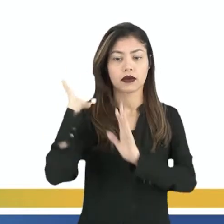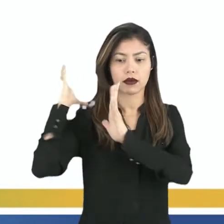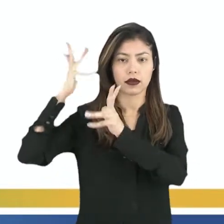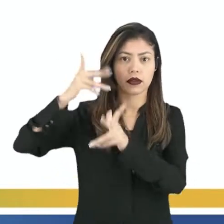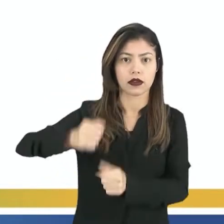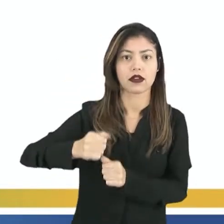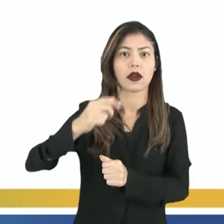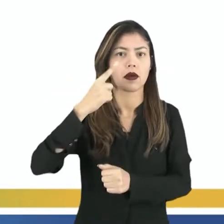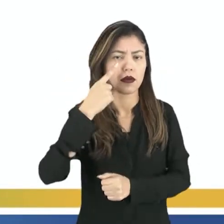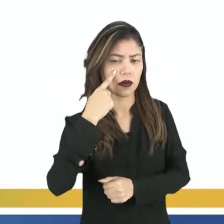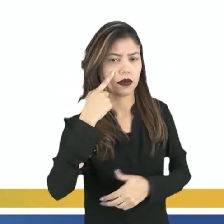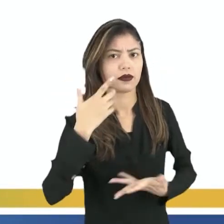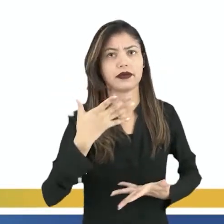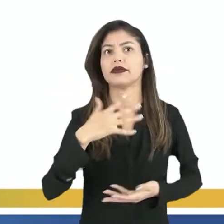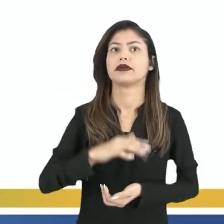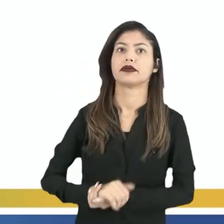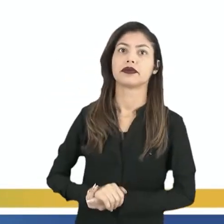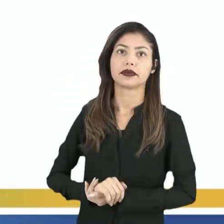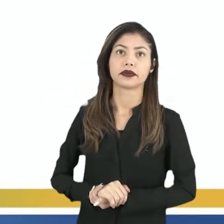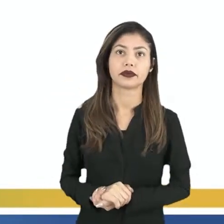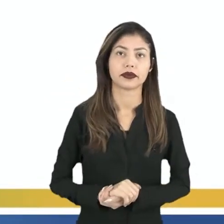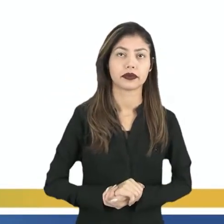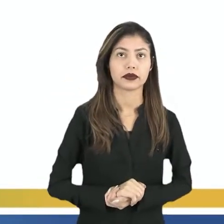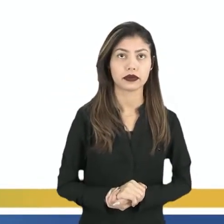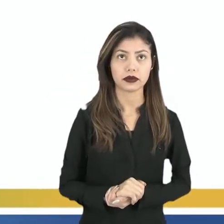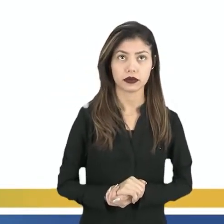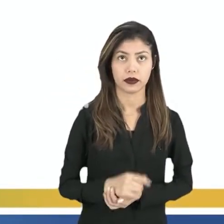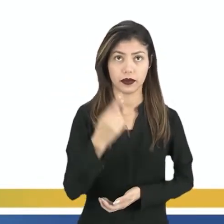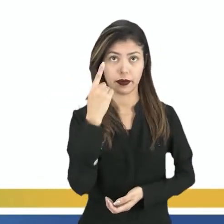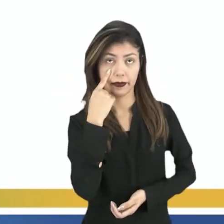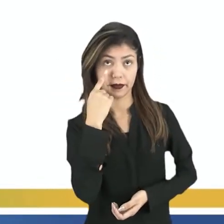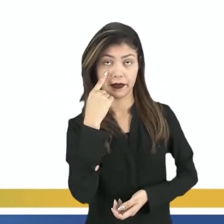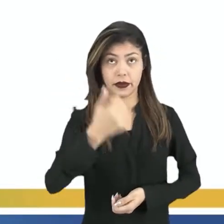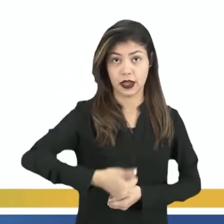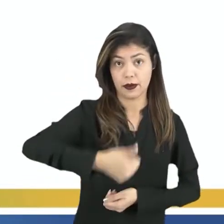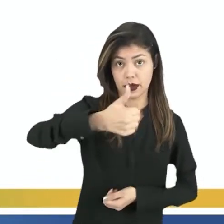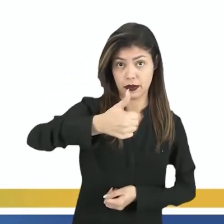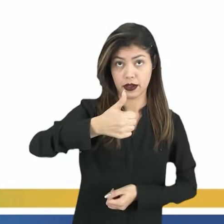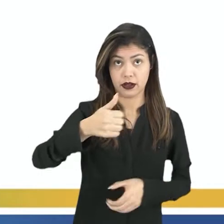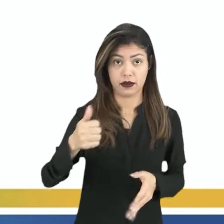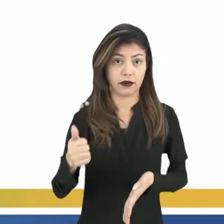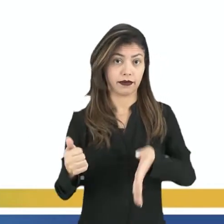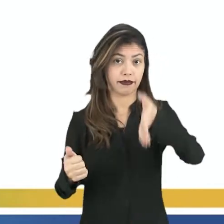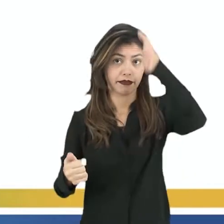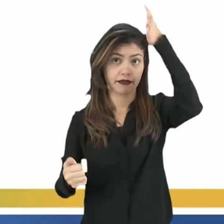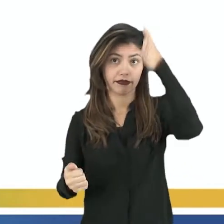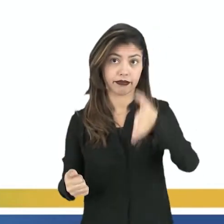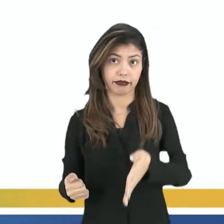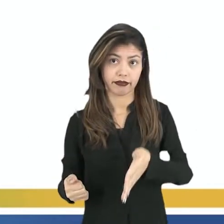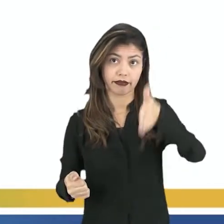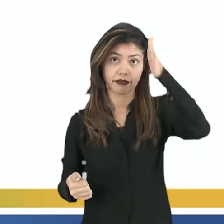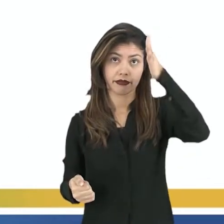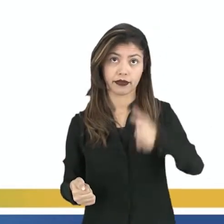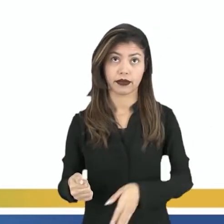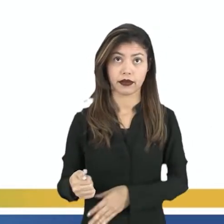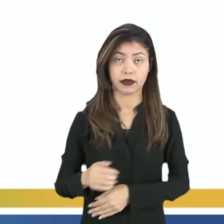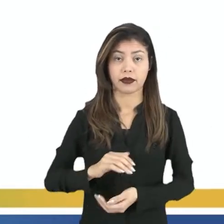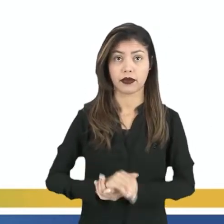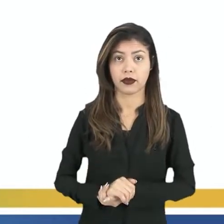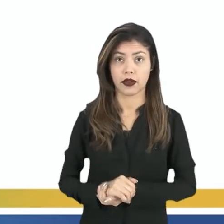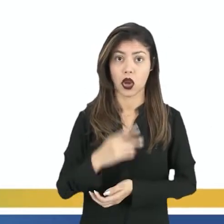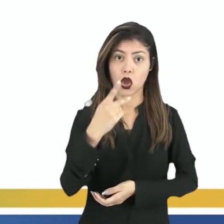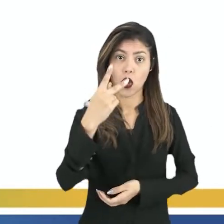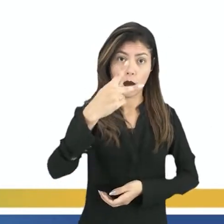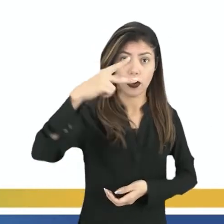sobre esse verbo to be. Então, vejam aí que na primeira coluna nós temos os personal pronouns, que são